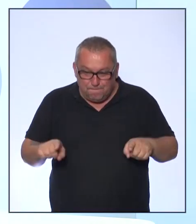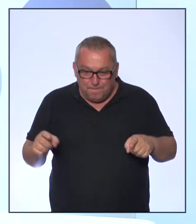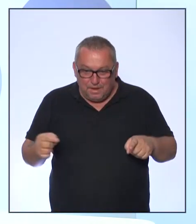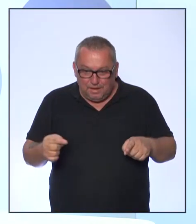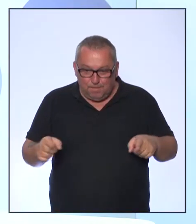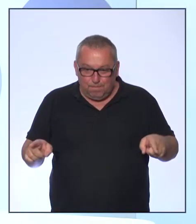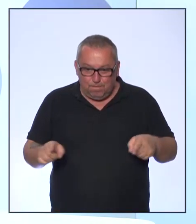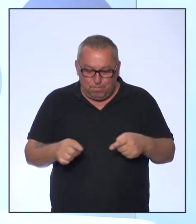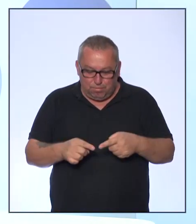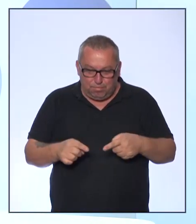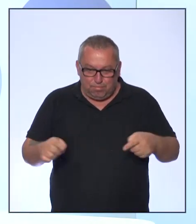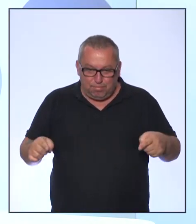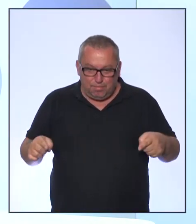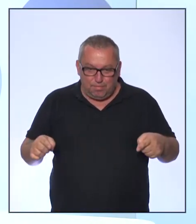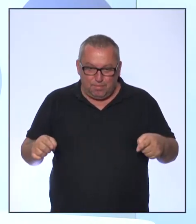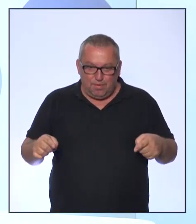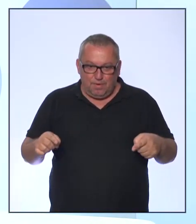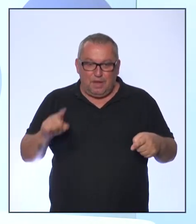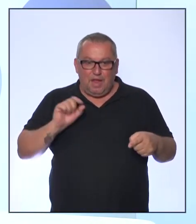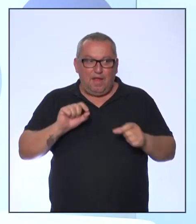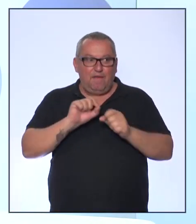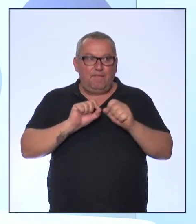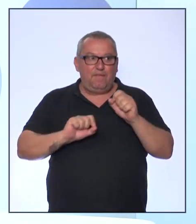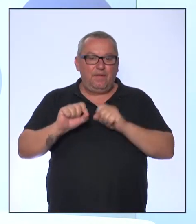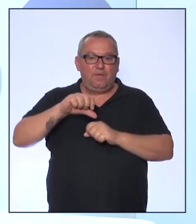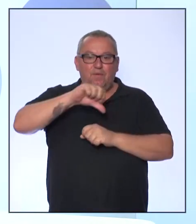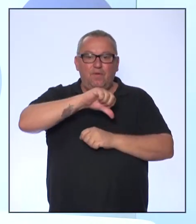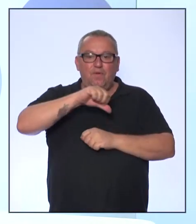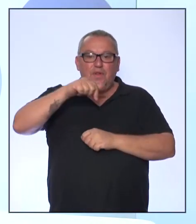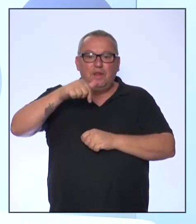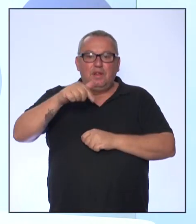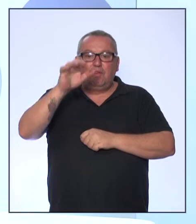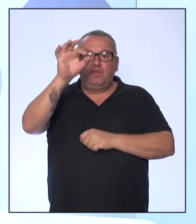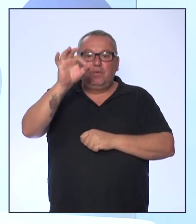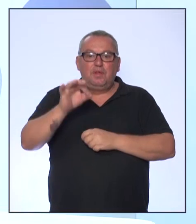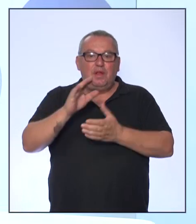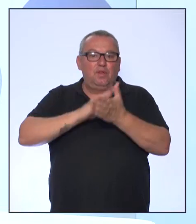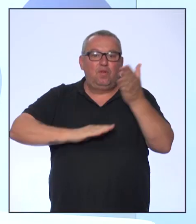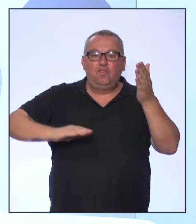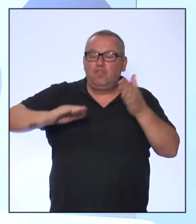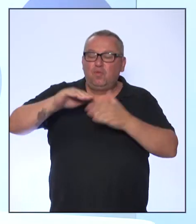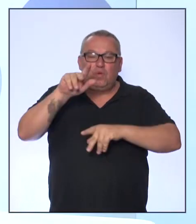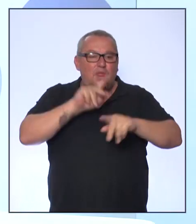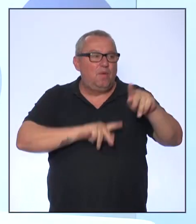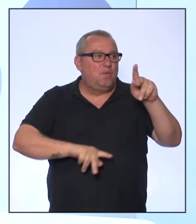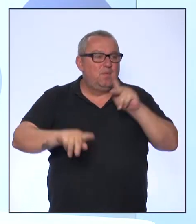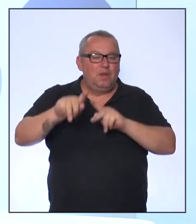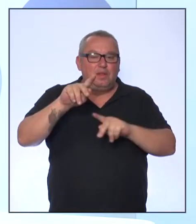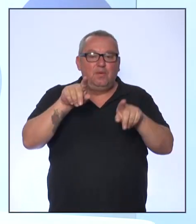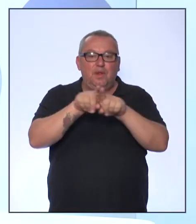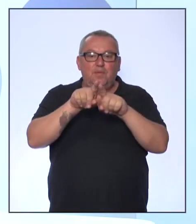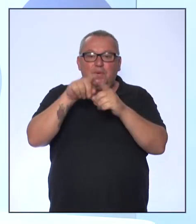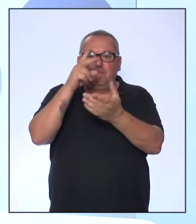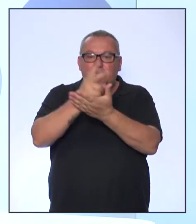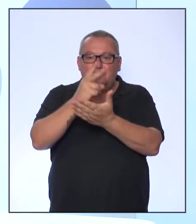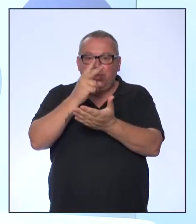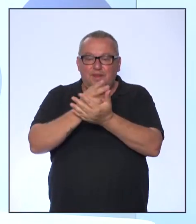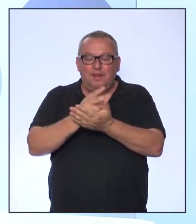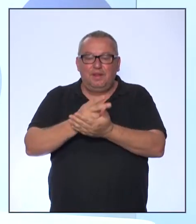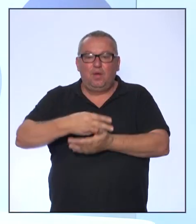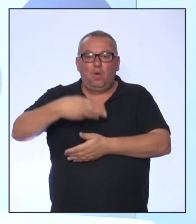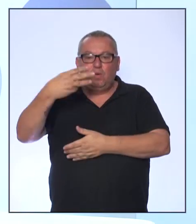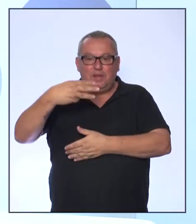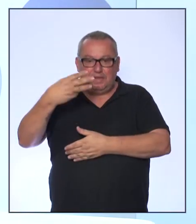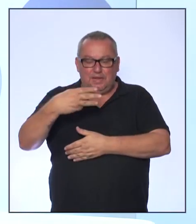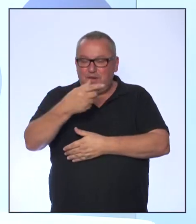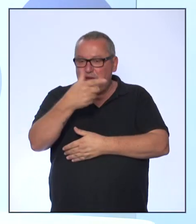Sim. O terceiro Estado ele é composto por 97% de toda a população. E, mesmo assim, o terceiro Estado ele não